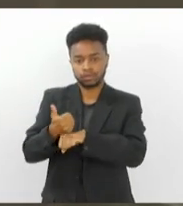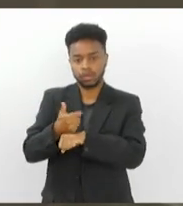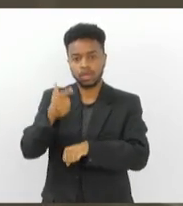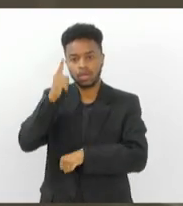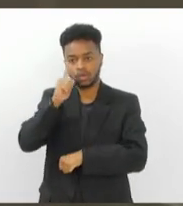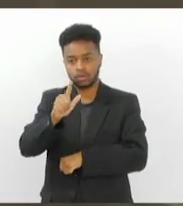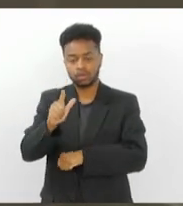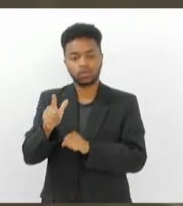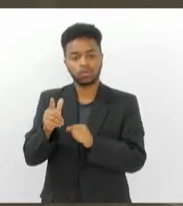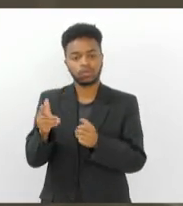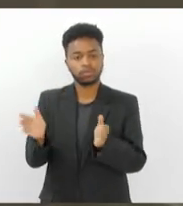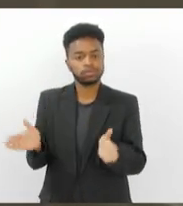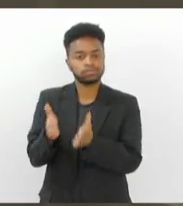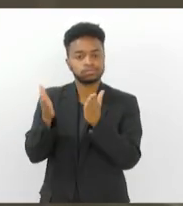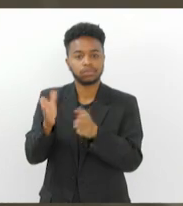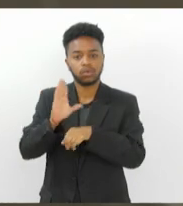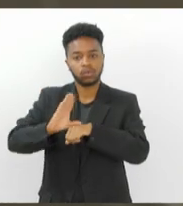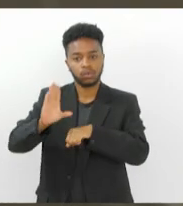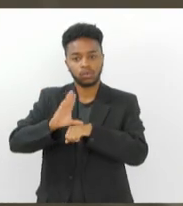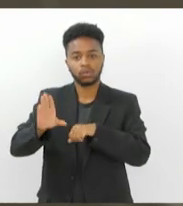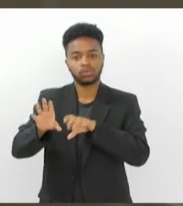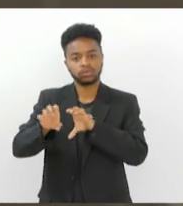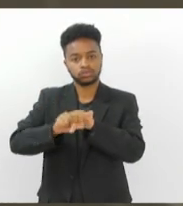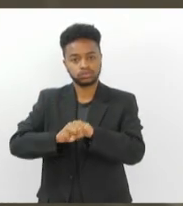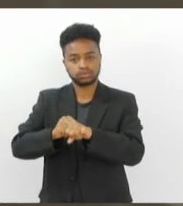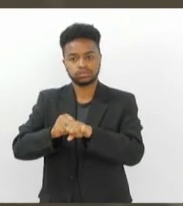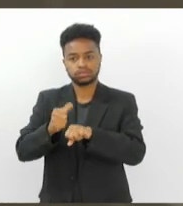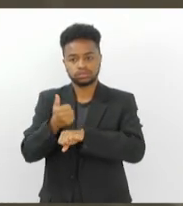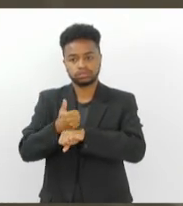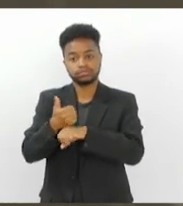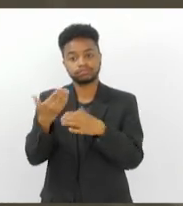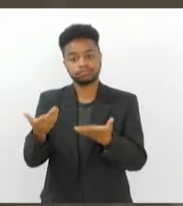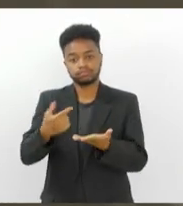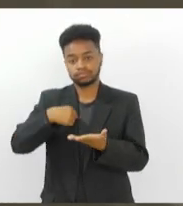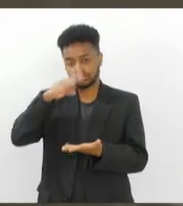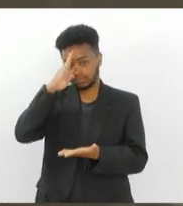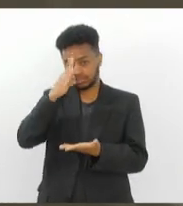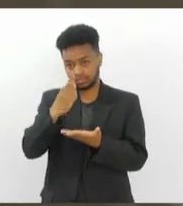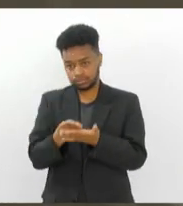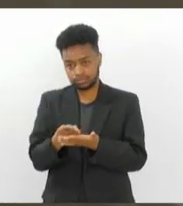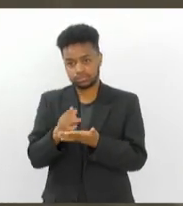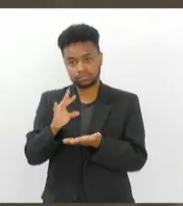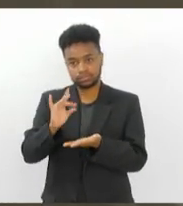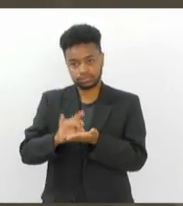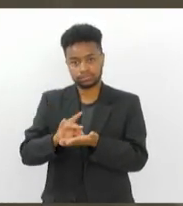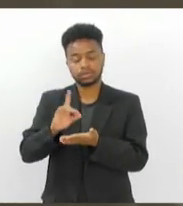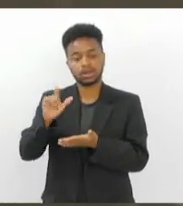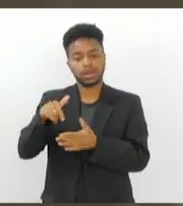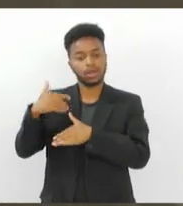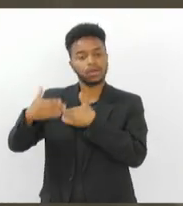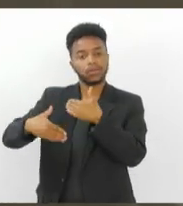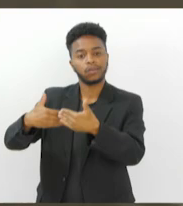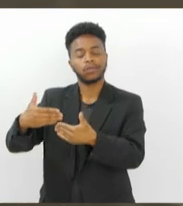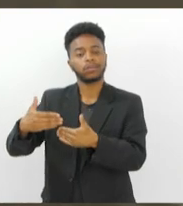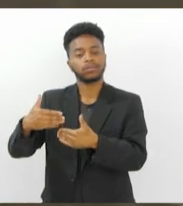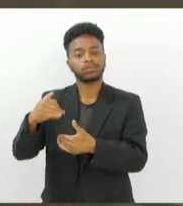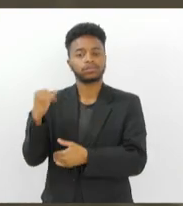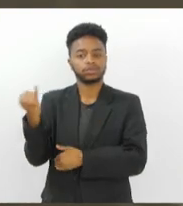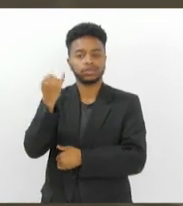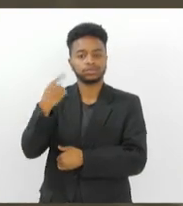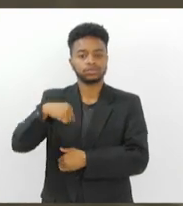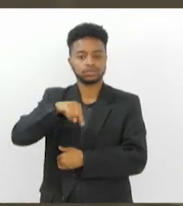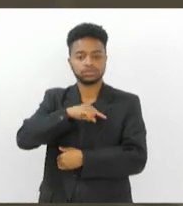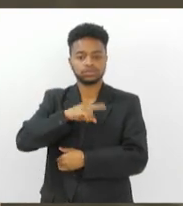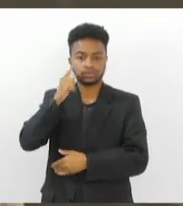consegue promover o curso os cursos de capacitação então assim eu acho que é um um ciclo muito importante que a gente